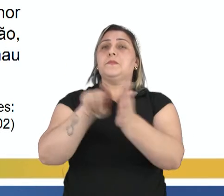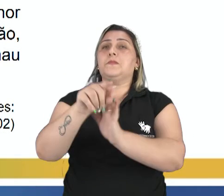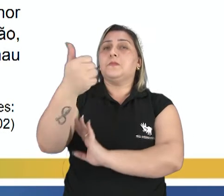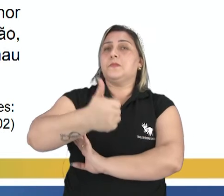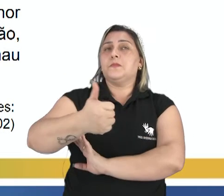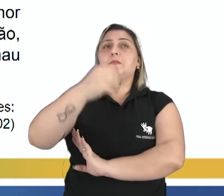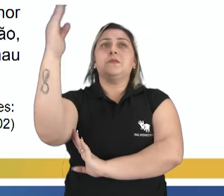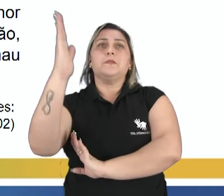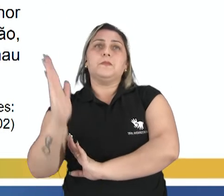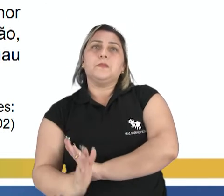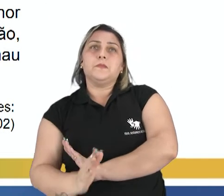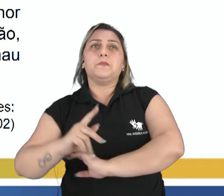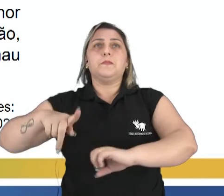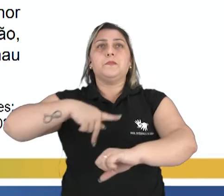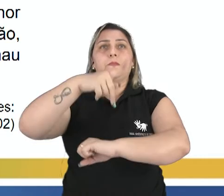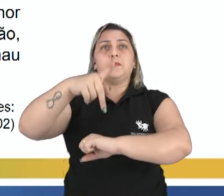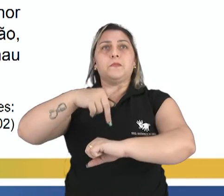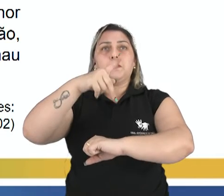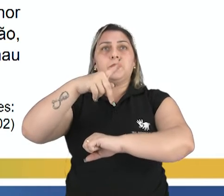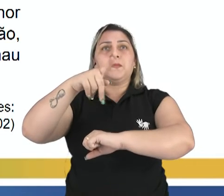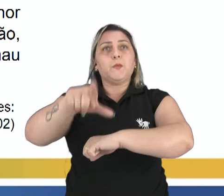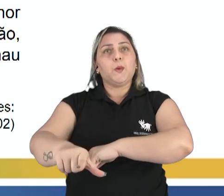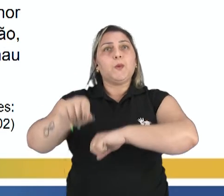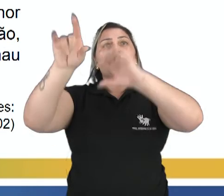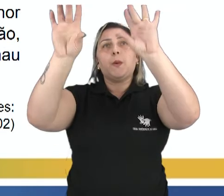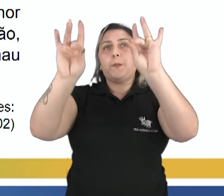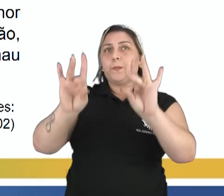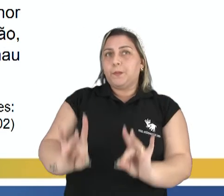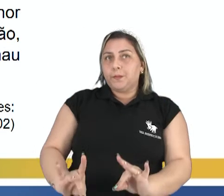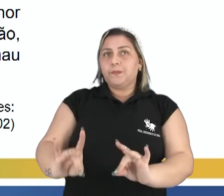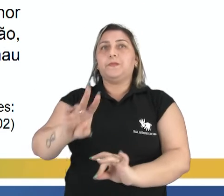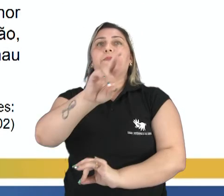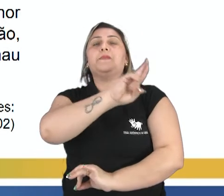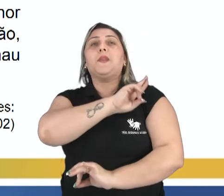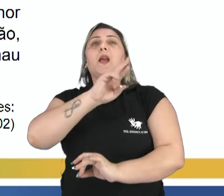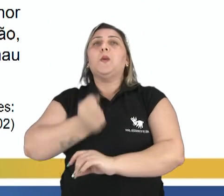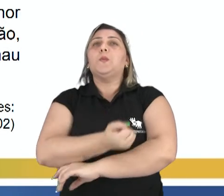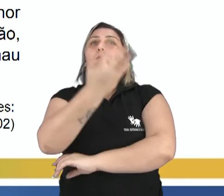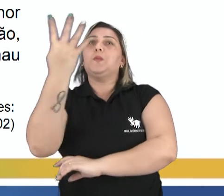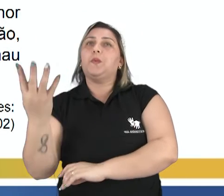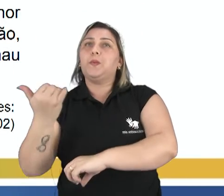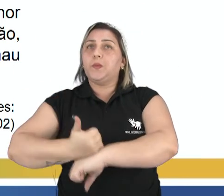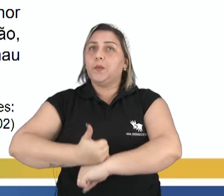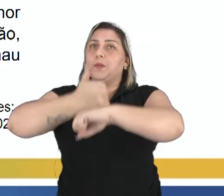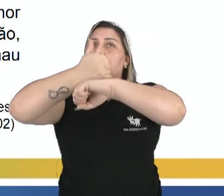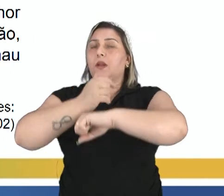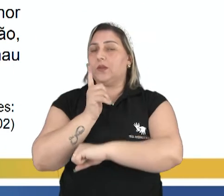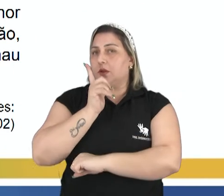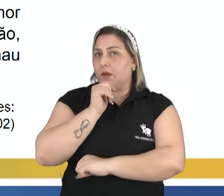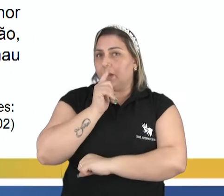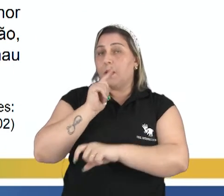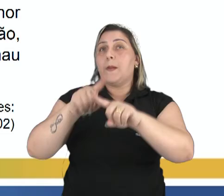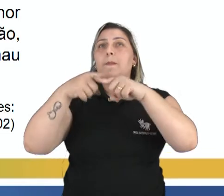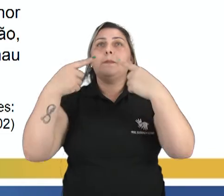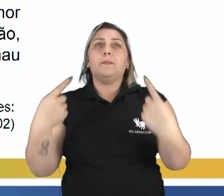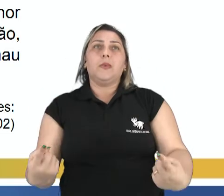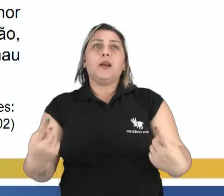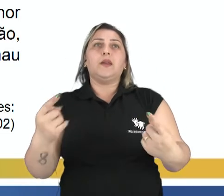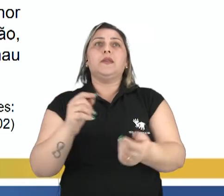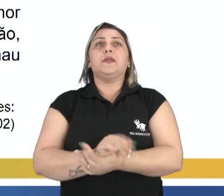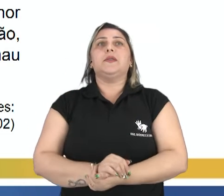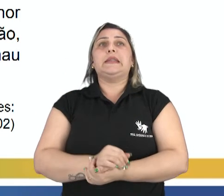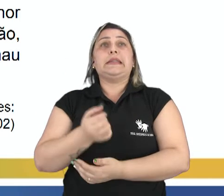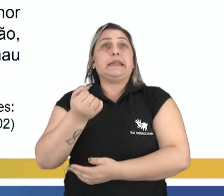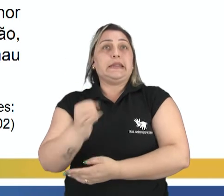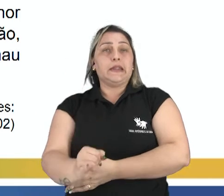O Brasil é um país privilegiado no que diz respeito à quantidade e à qualidade de suas águas, mas se